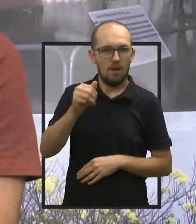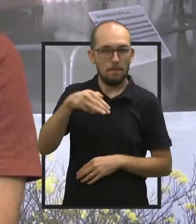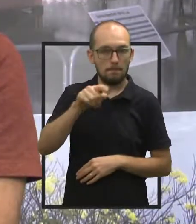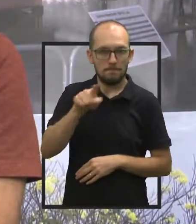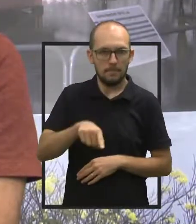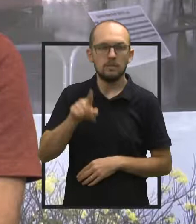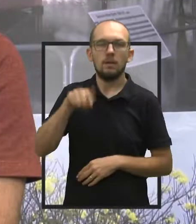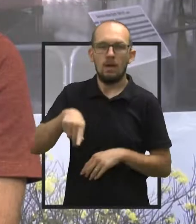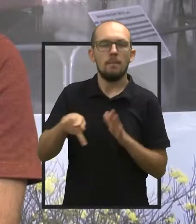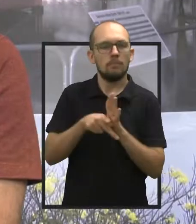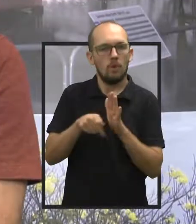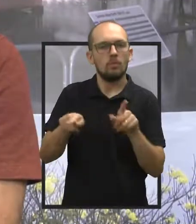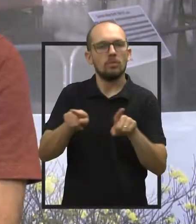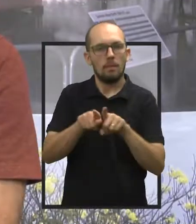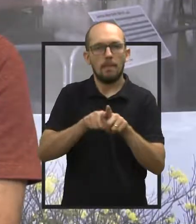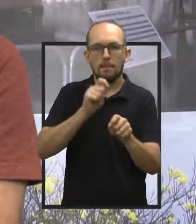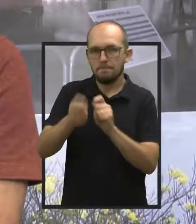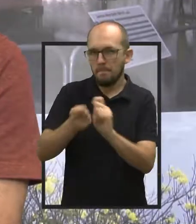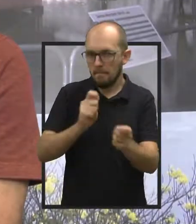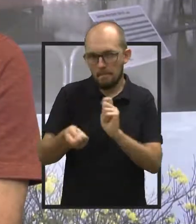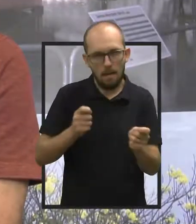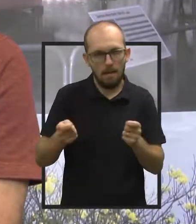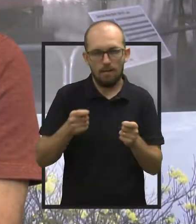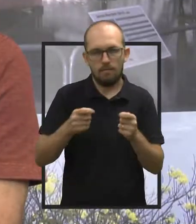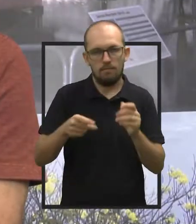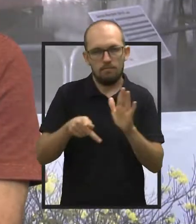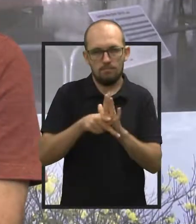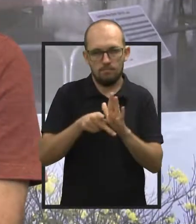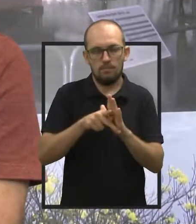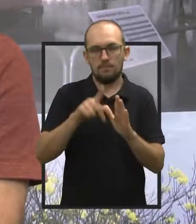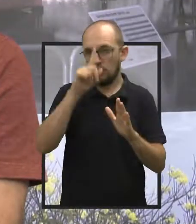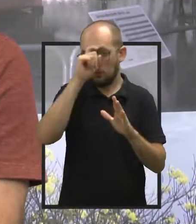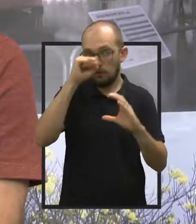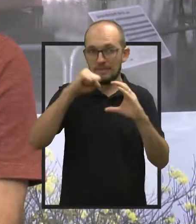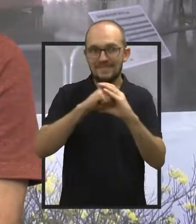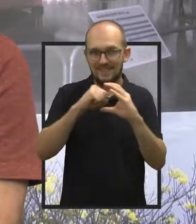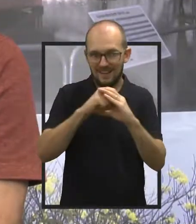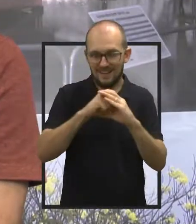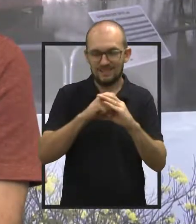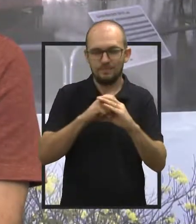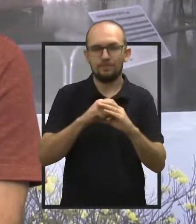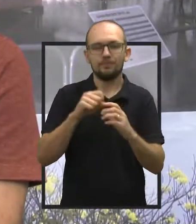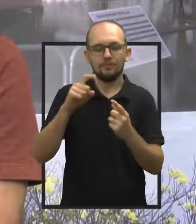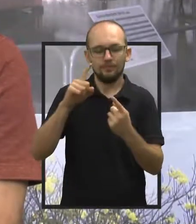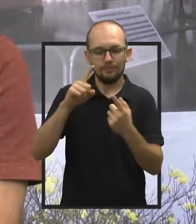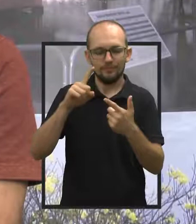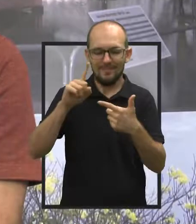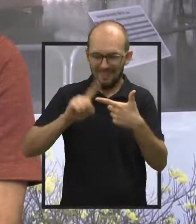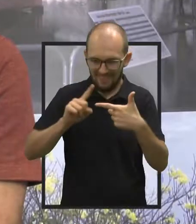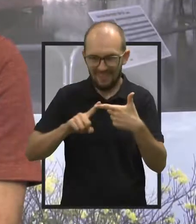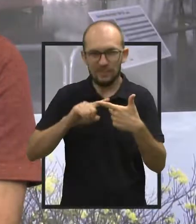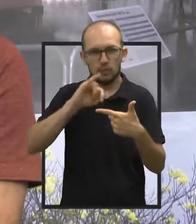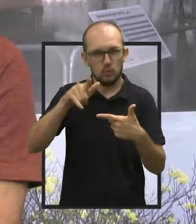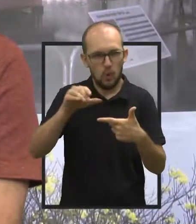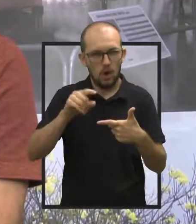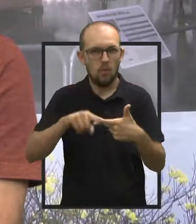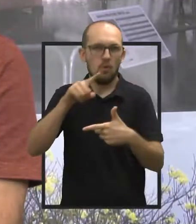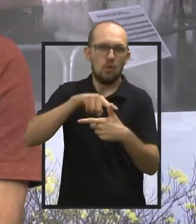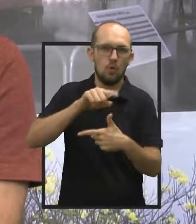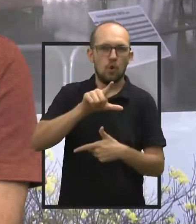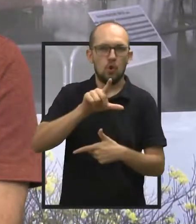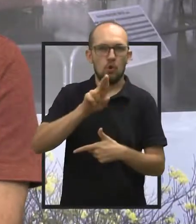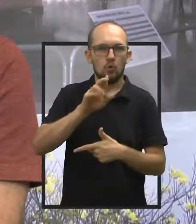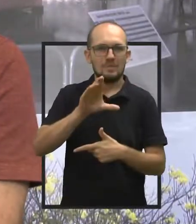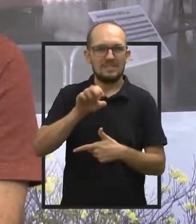Essas emendas que a gente conseguiu para a Santa Casa, do João Caramês, do deputado Roberto de Lucena e